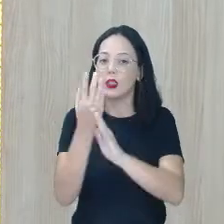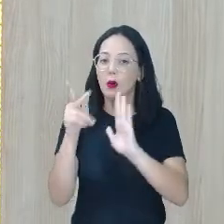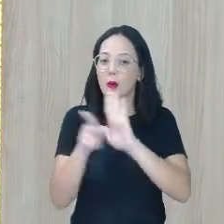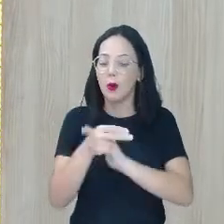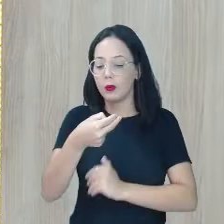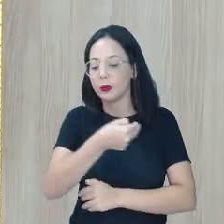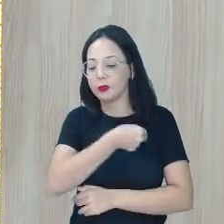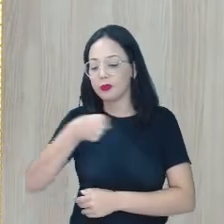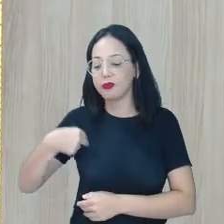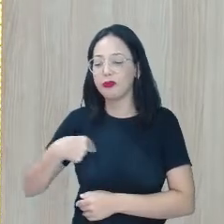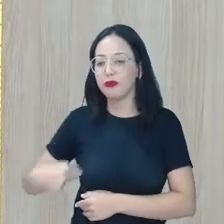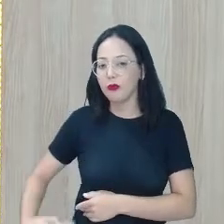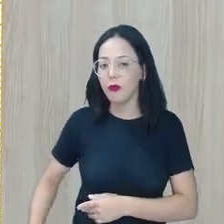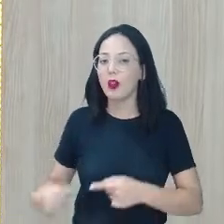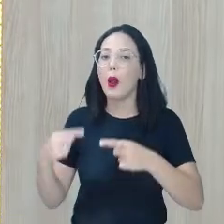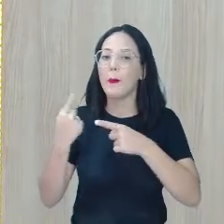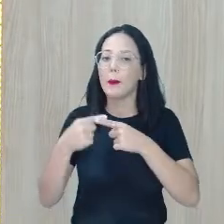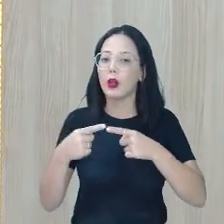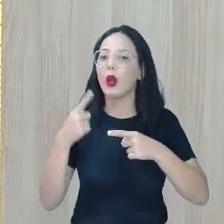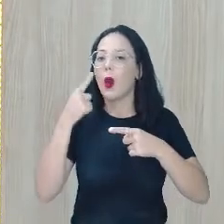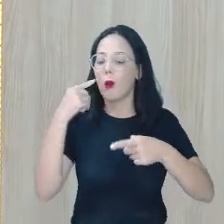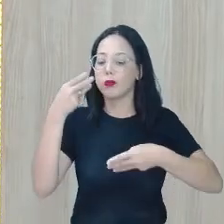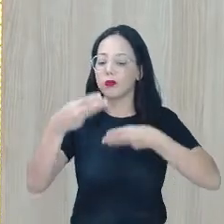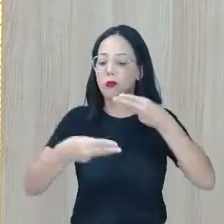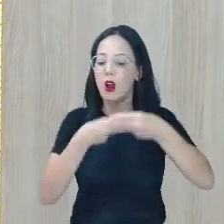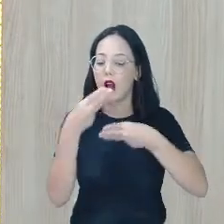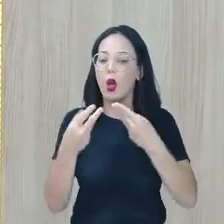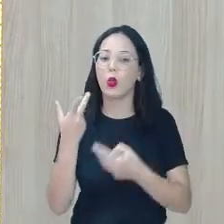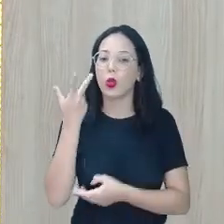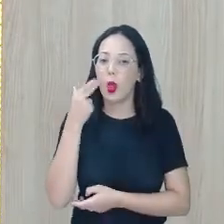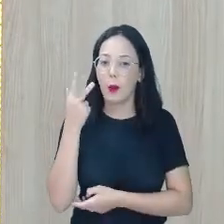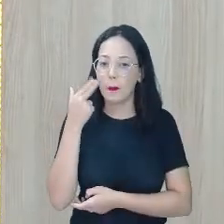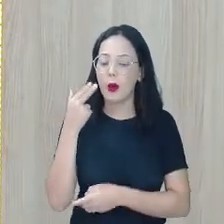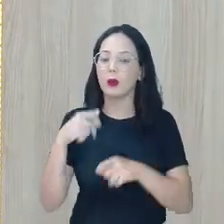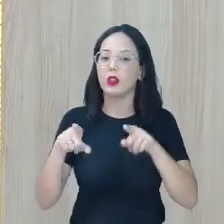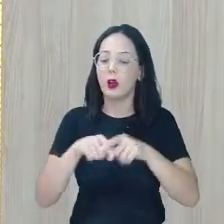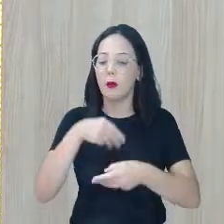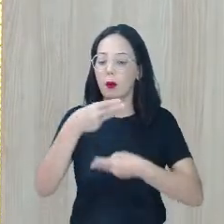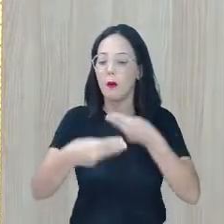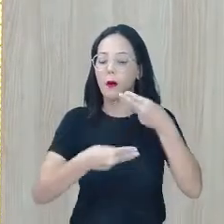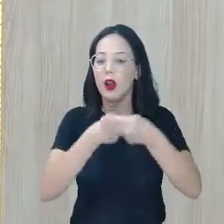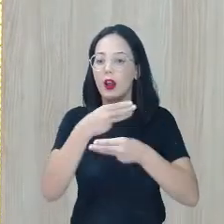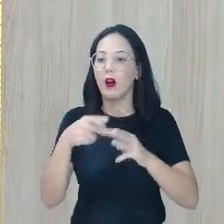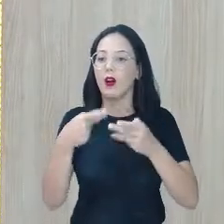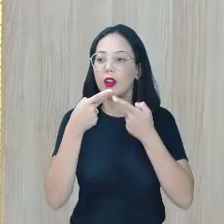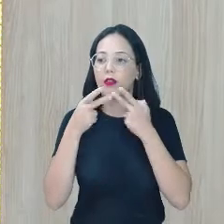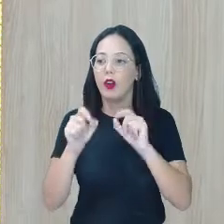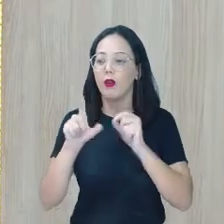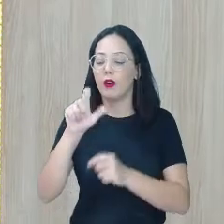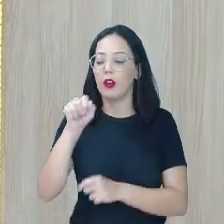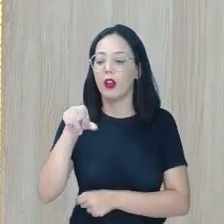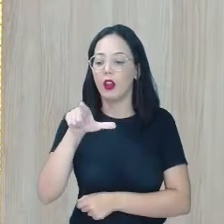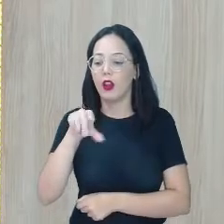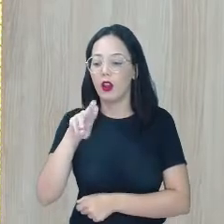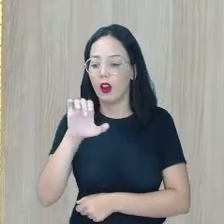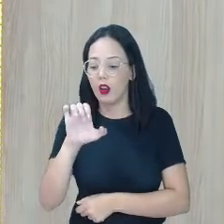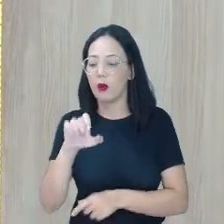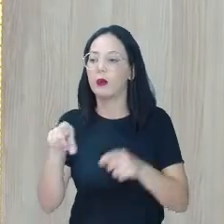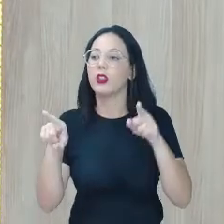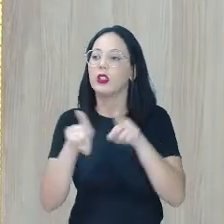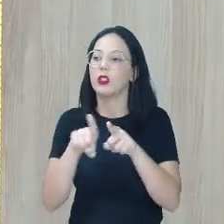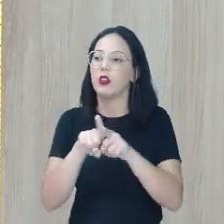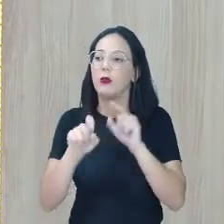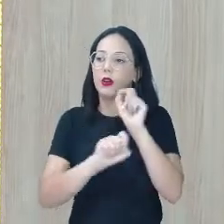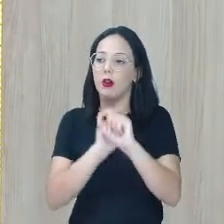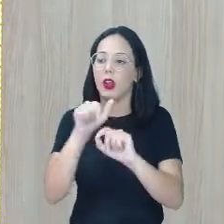O macarrão mais normal e aquele macarrão, né, instantâneo, né, que a gente chama de lamen, né? Também